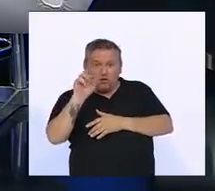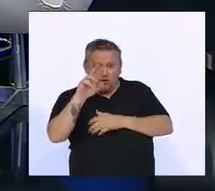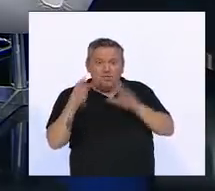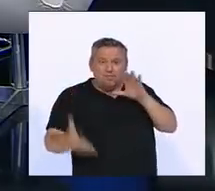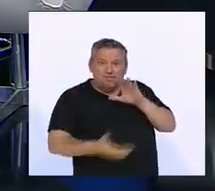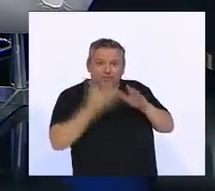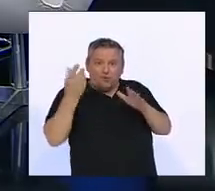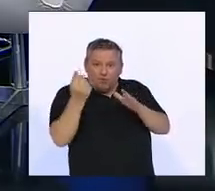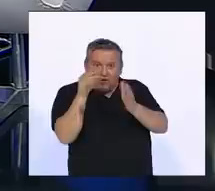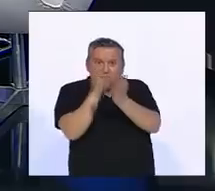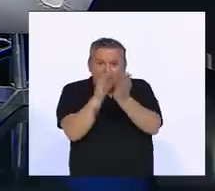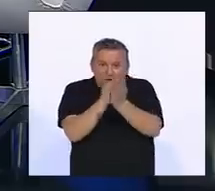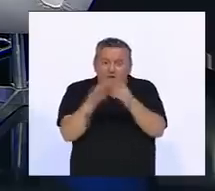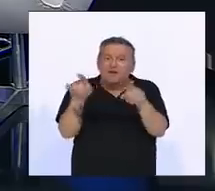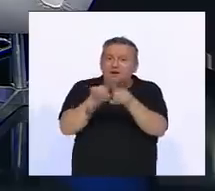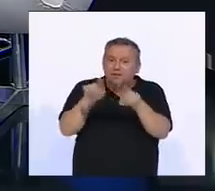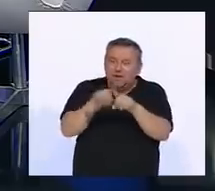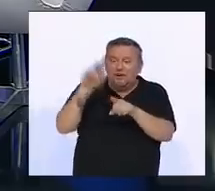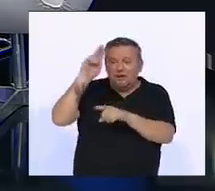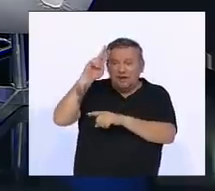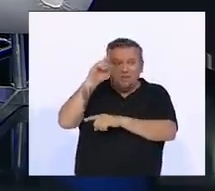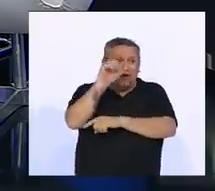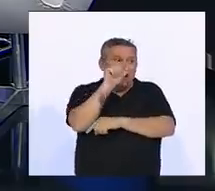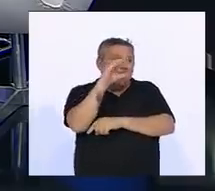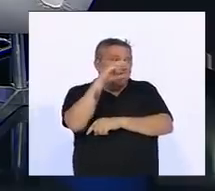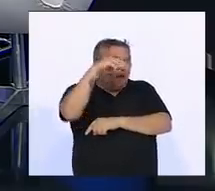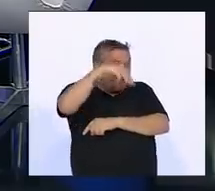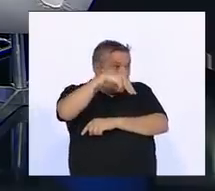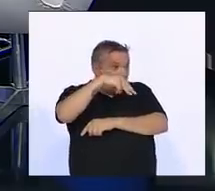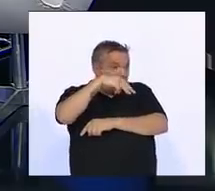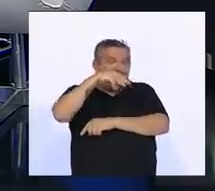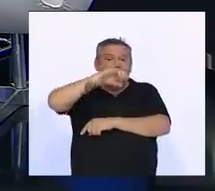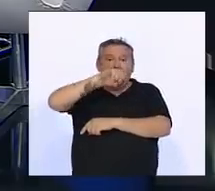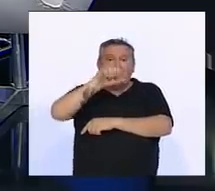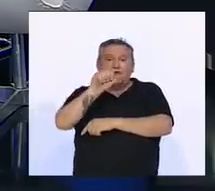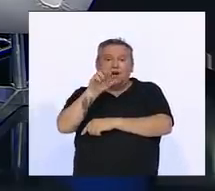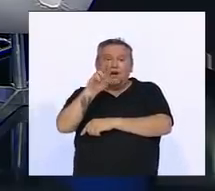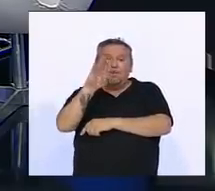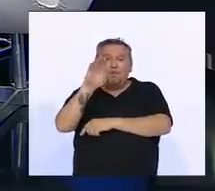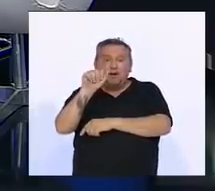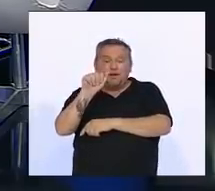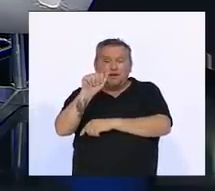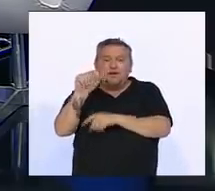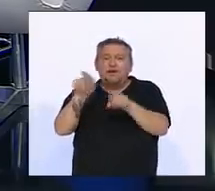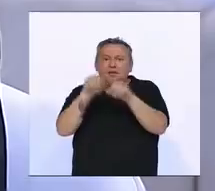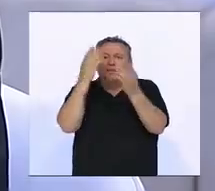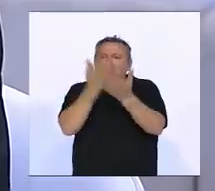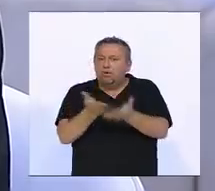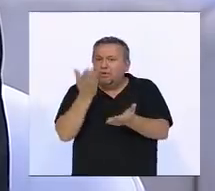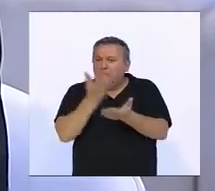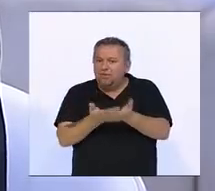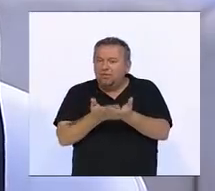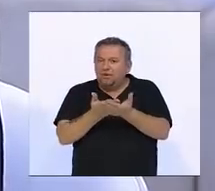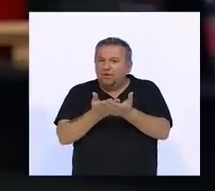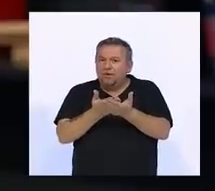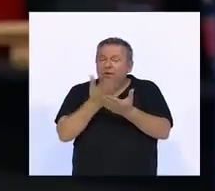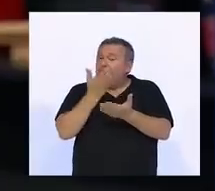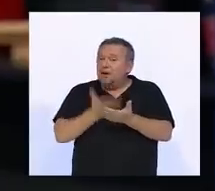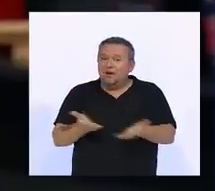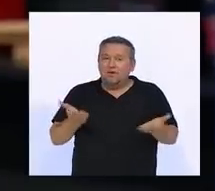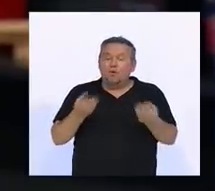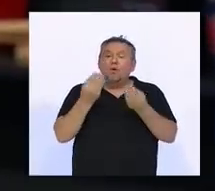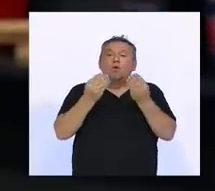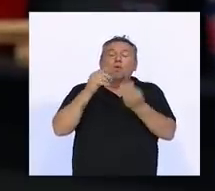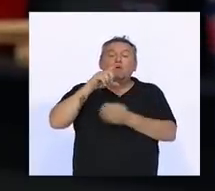com Jader Barbalho também? Sim. Caíram os dois. Duas pessoas muito fortes que perderam a interlocução, perderam o diálogo, caiu os dois. Como é que Ciro